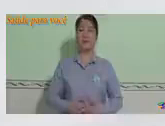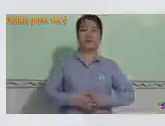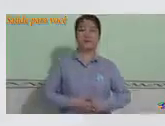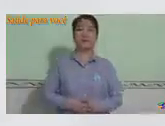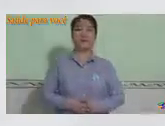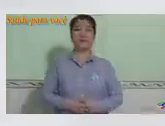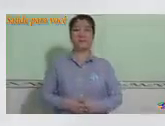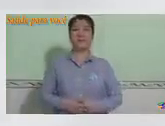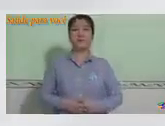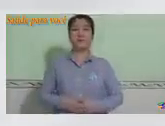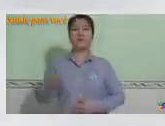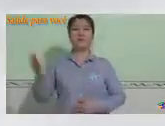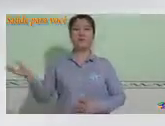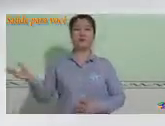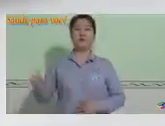atingir a posição inicial.